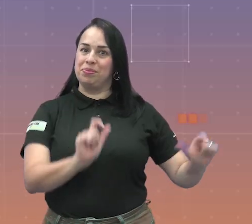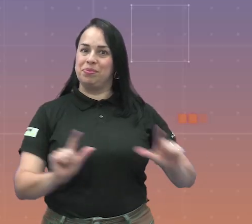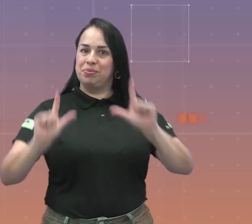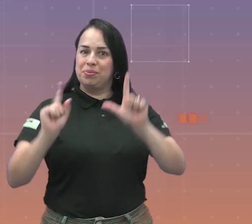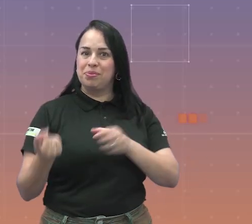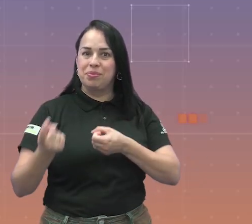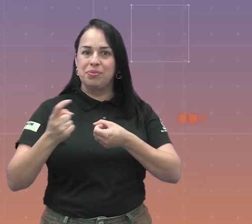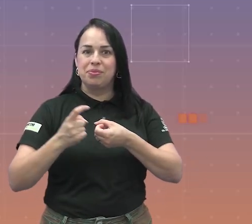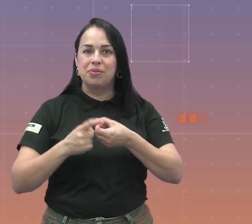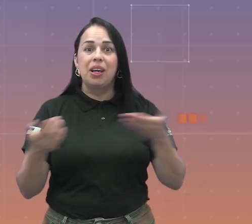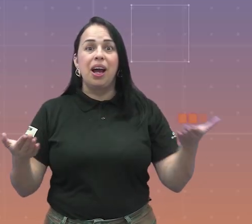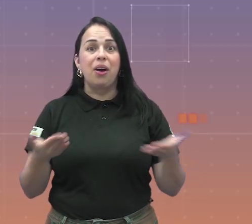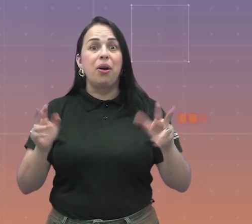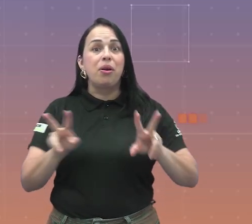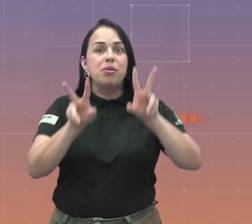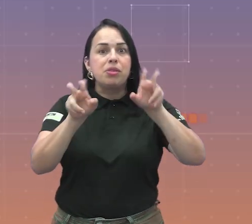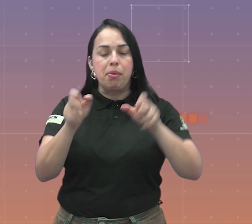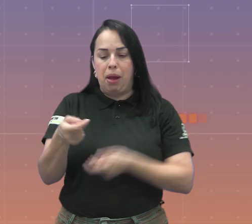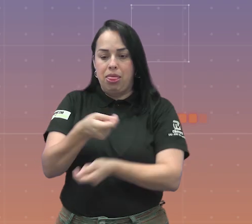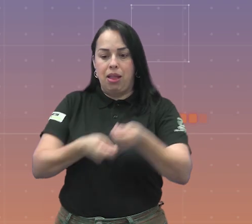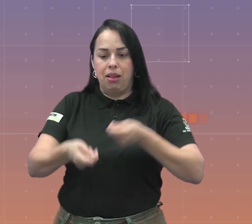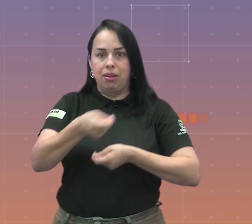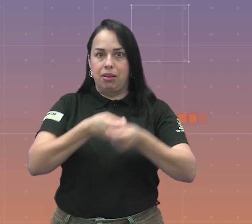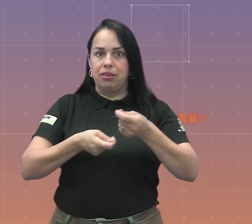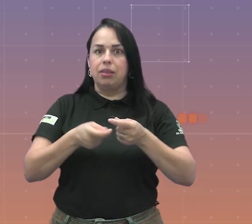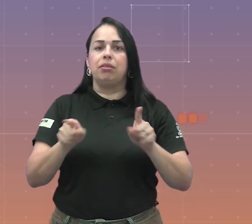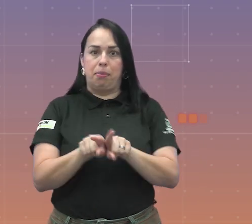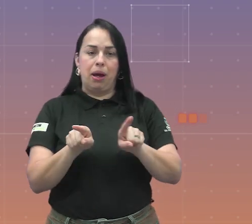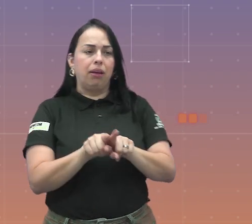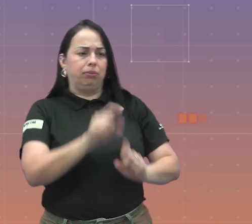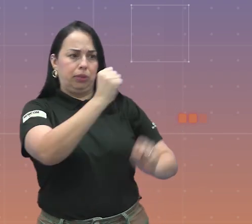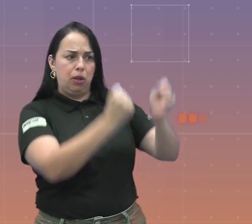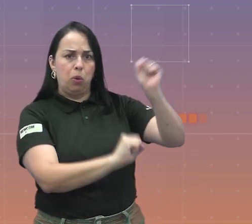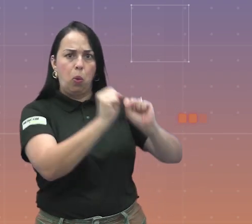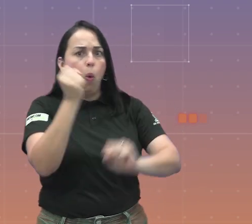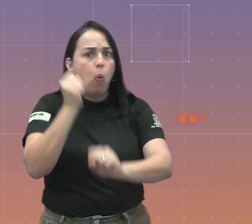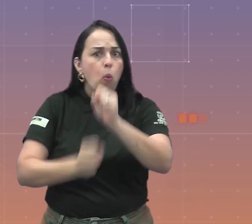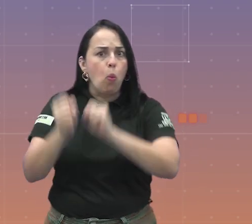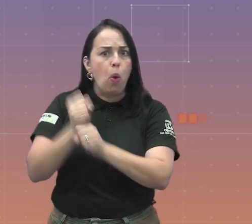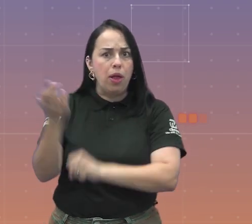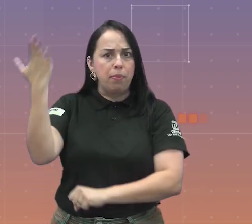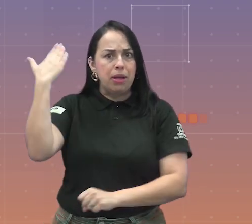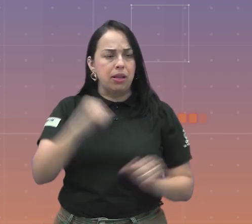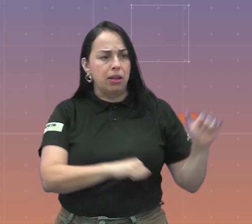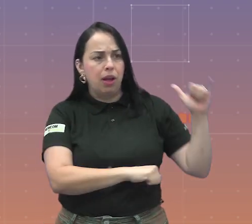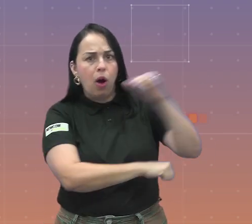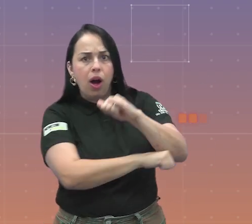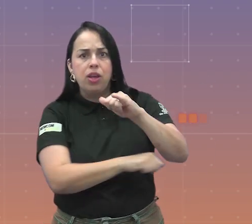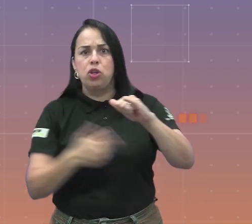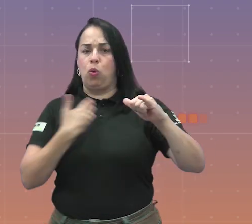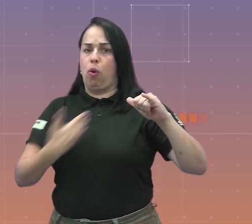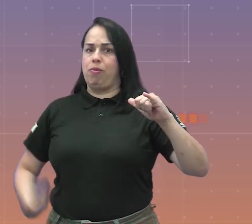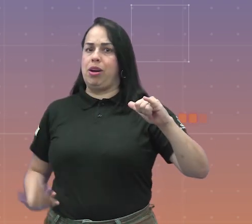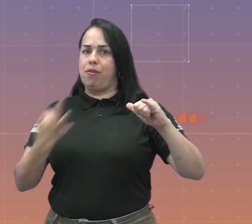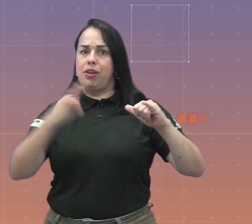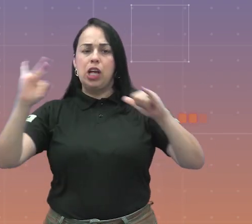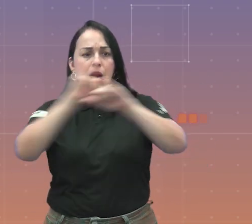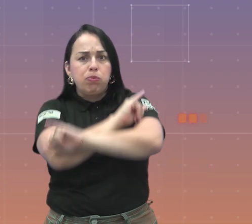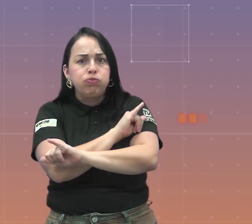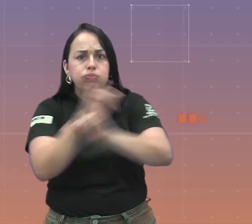Estamos de volta. Agora vamos falar de economia e indústria. No ano passado, a Embraer e o governo